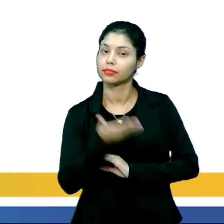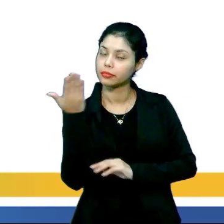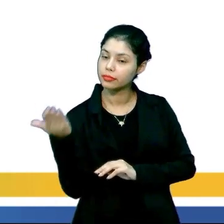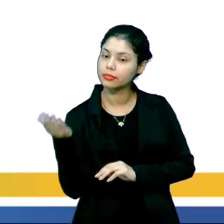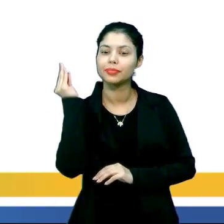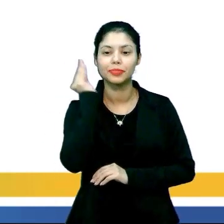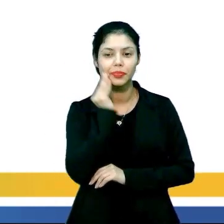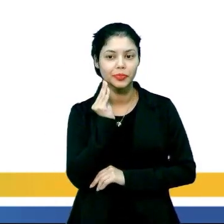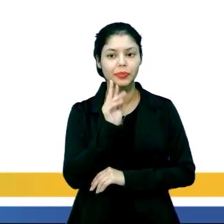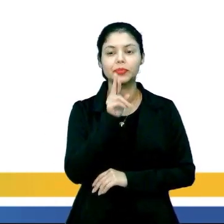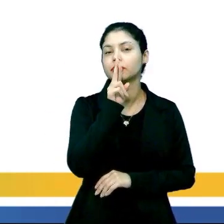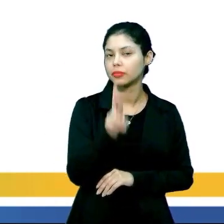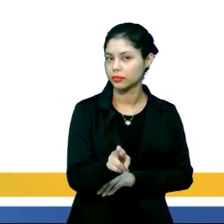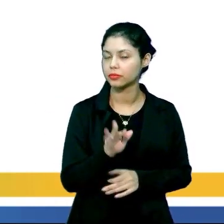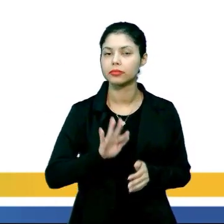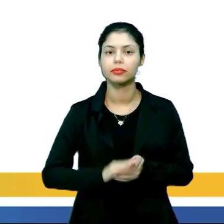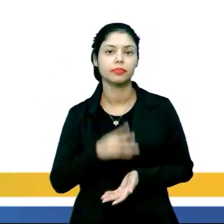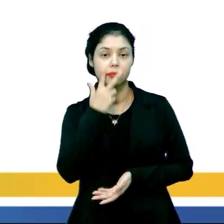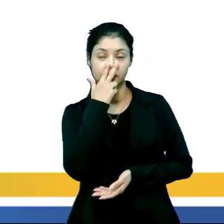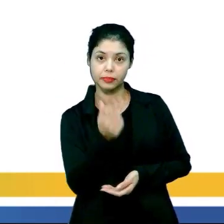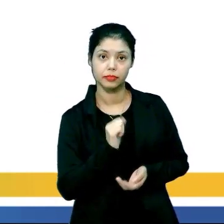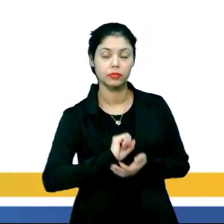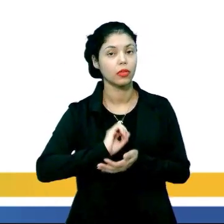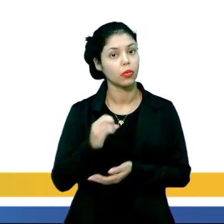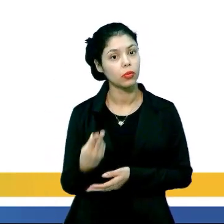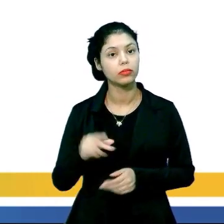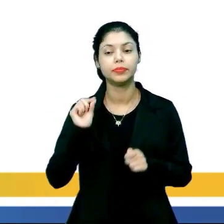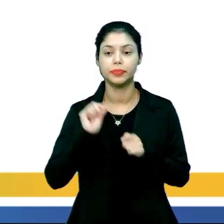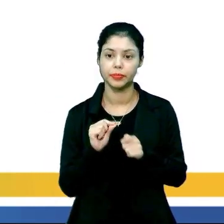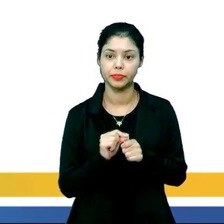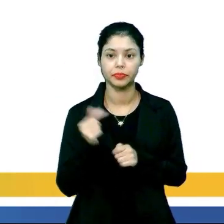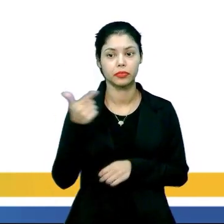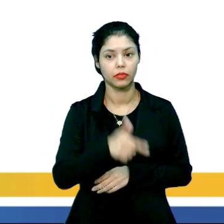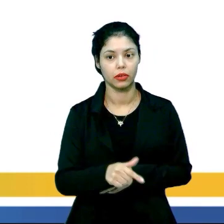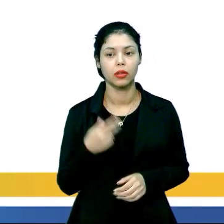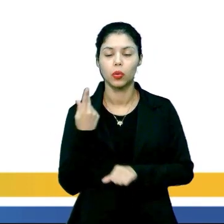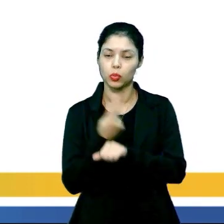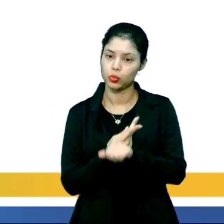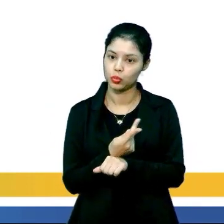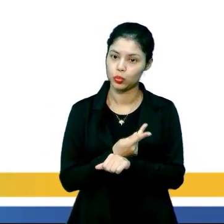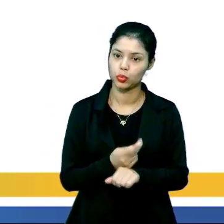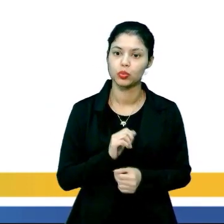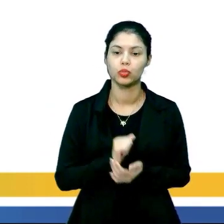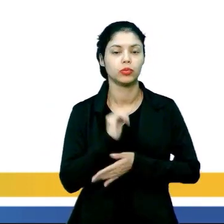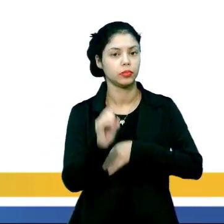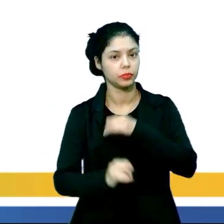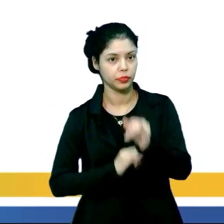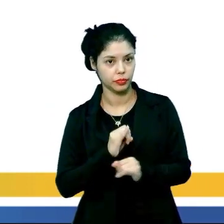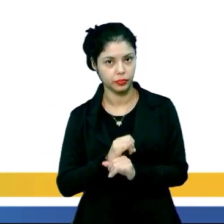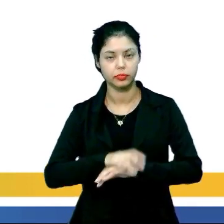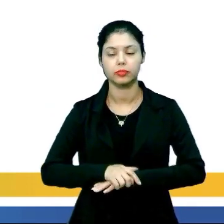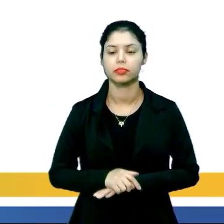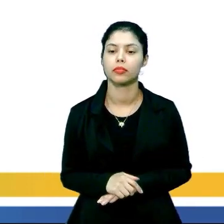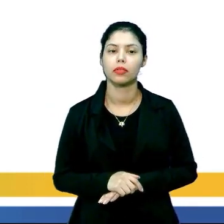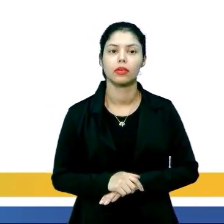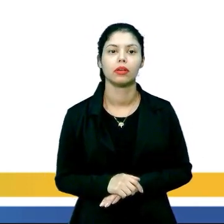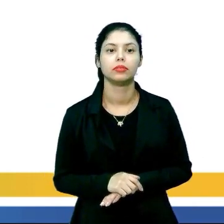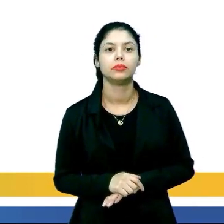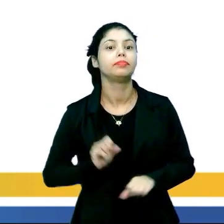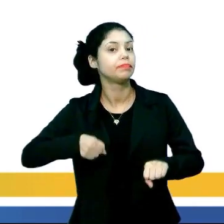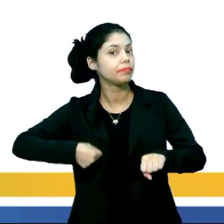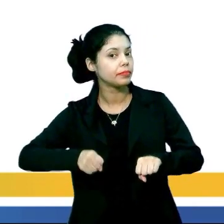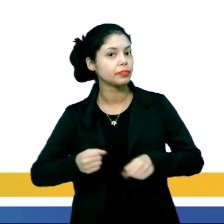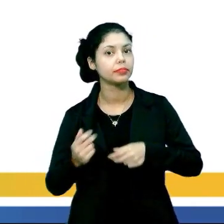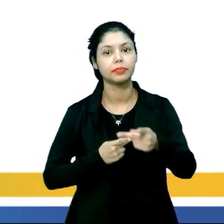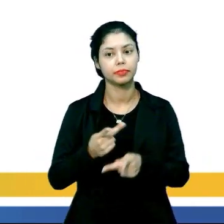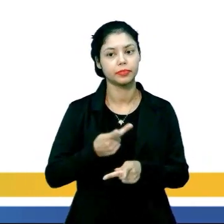você tentar resolver questões similares ou refaça essa procurando na internet. Um